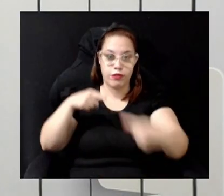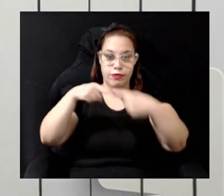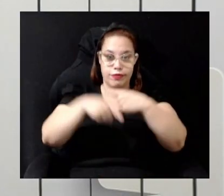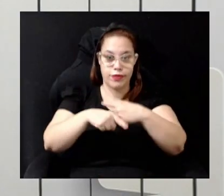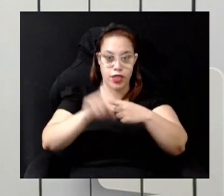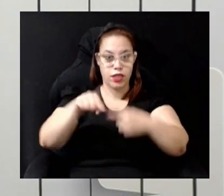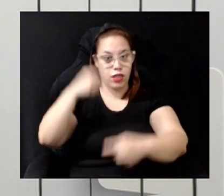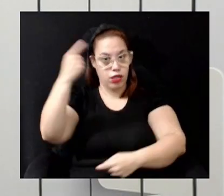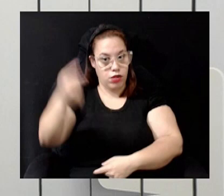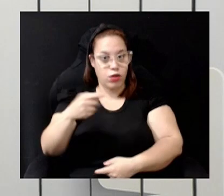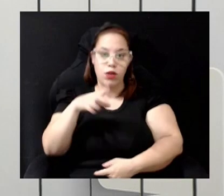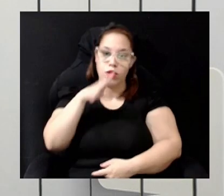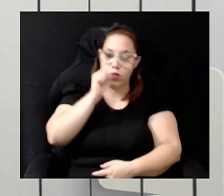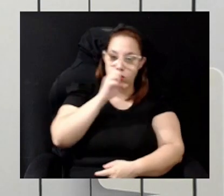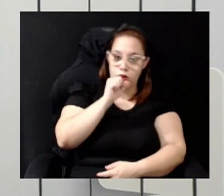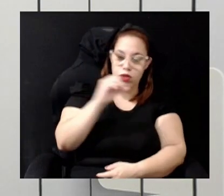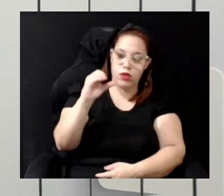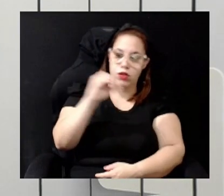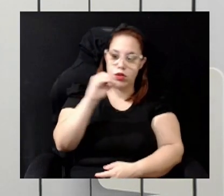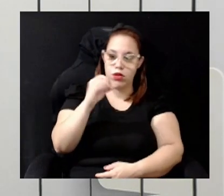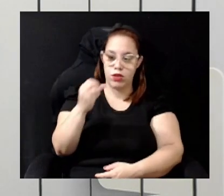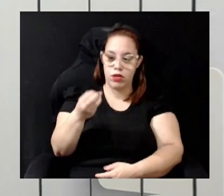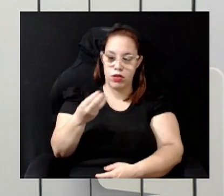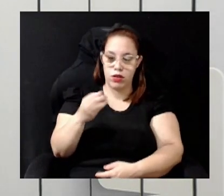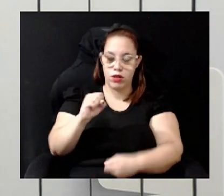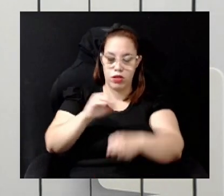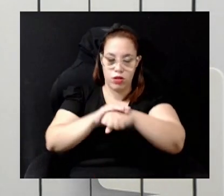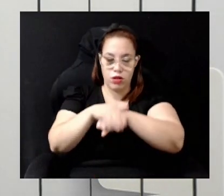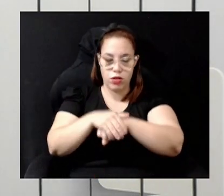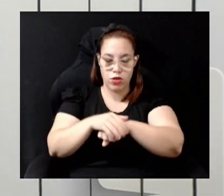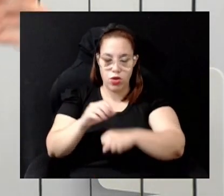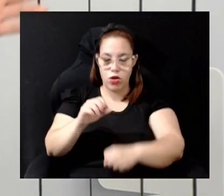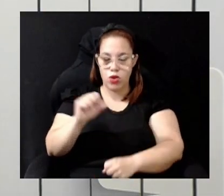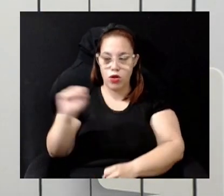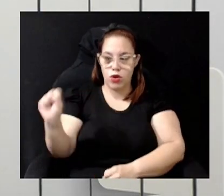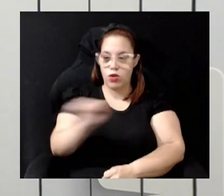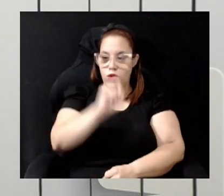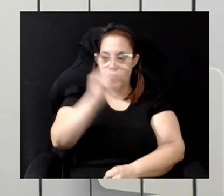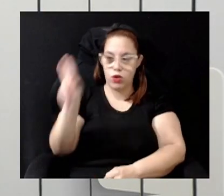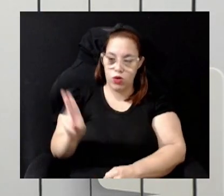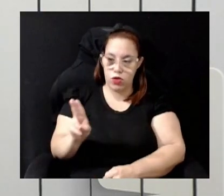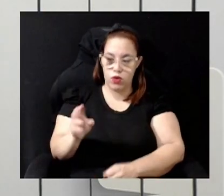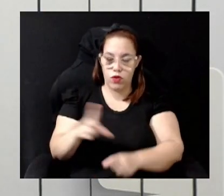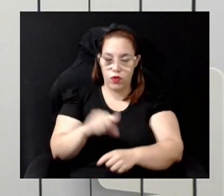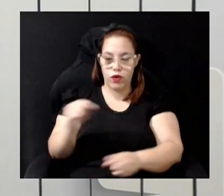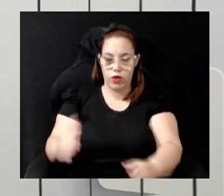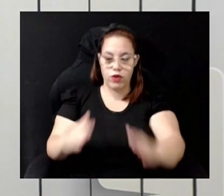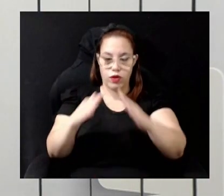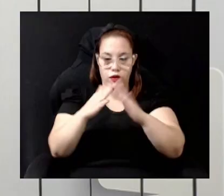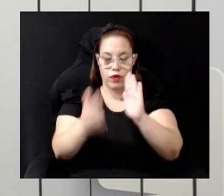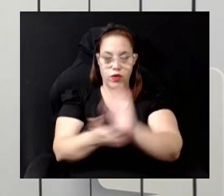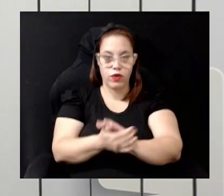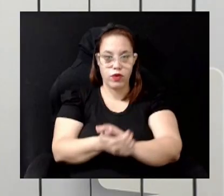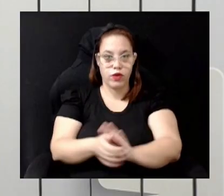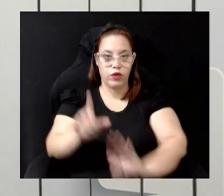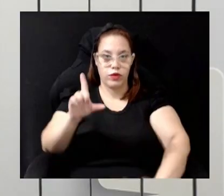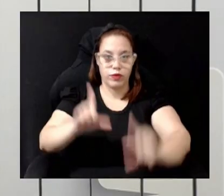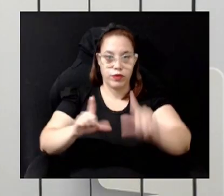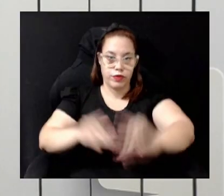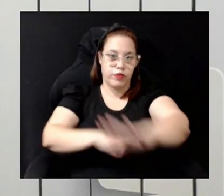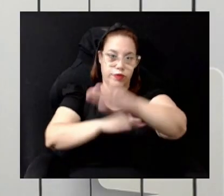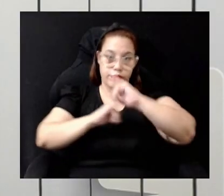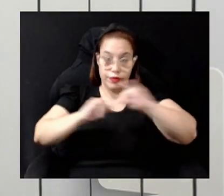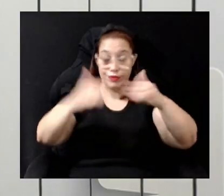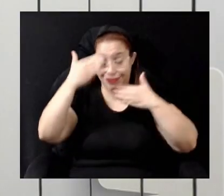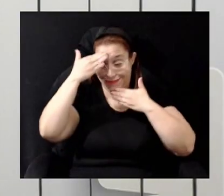sábado, às 9h30 da noite, Suzano fora de casa. A gente segue aqui com o Jornal Câmara Notícia. Muito obrigado pela sua